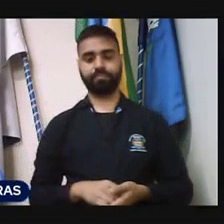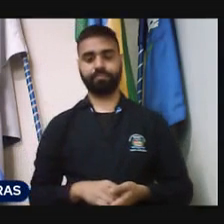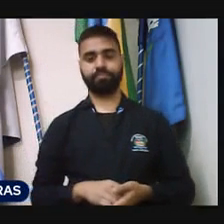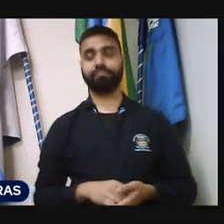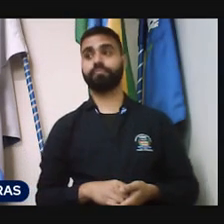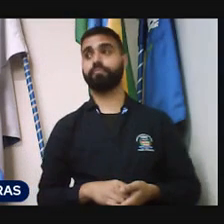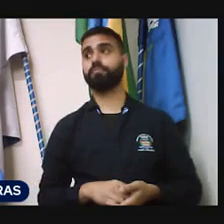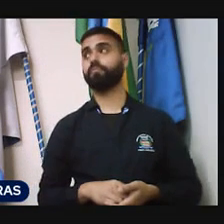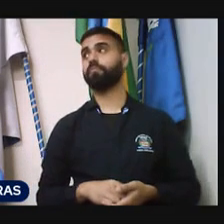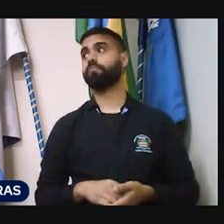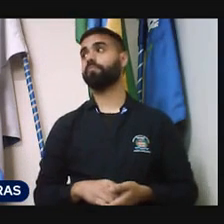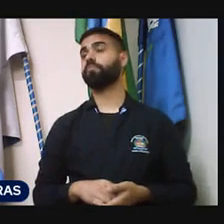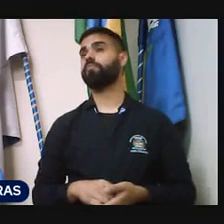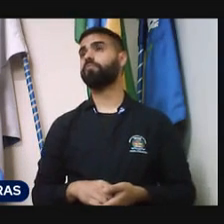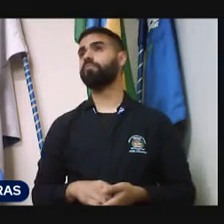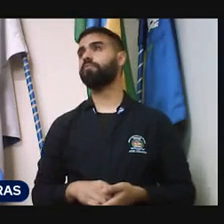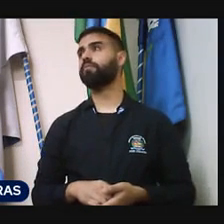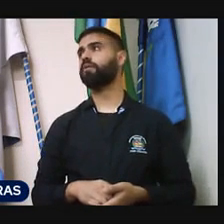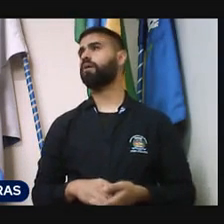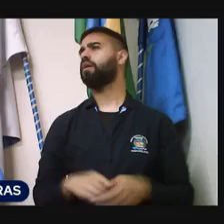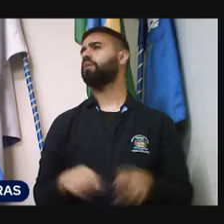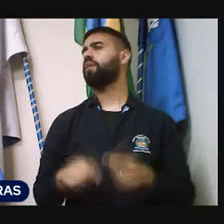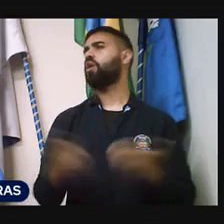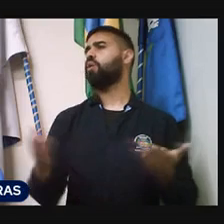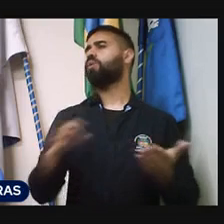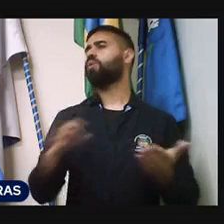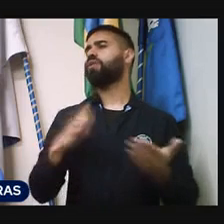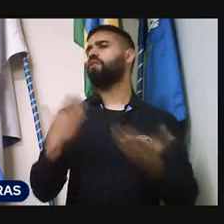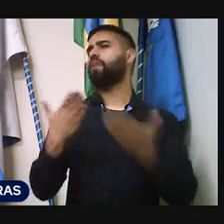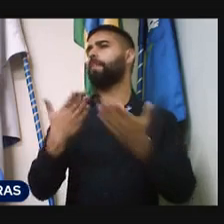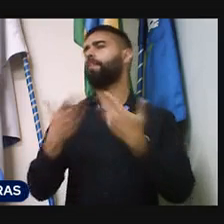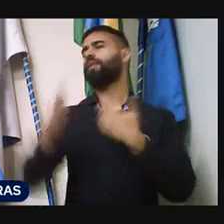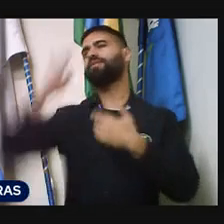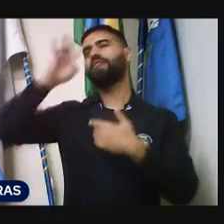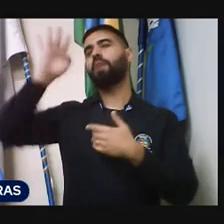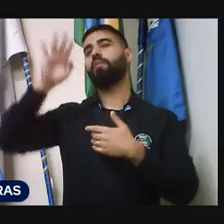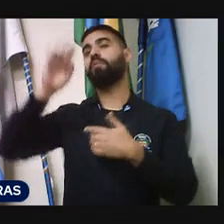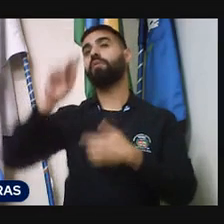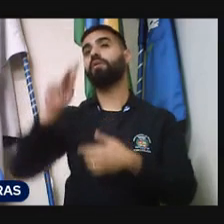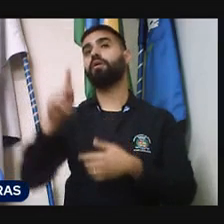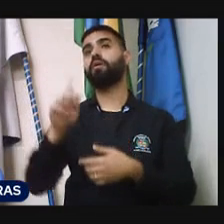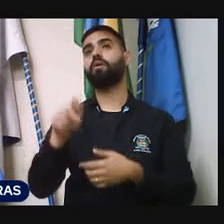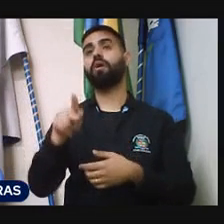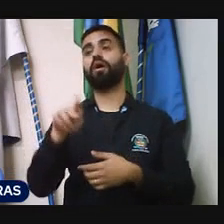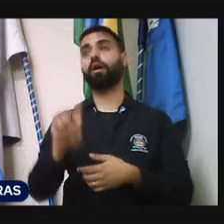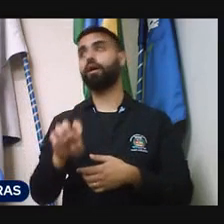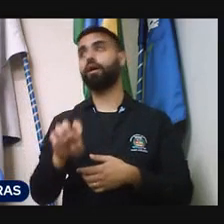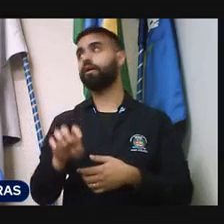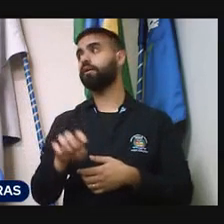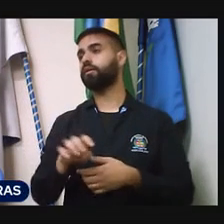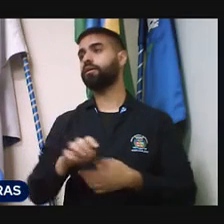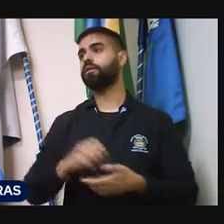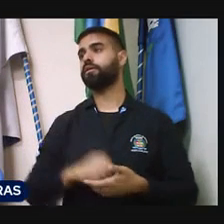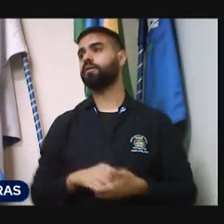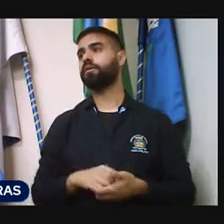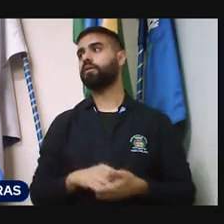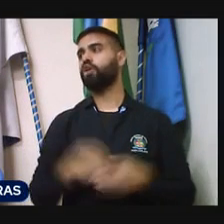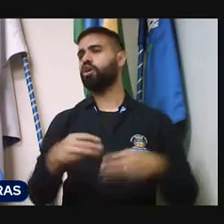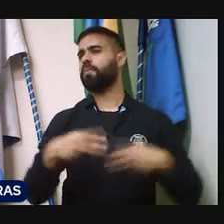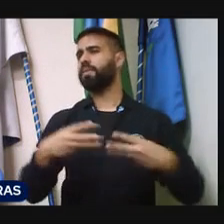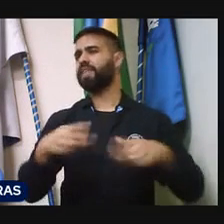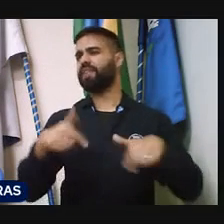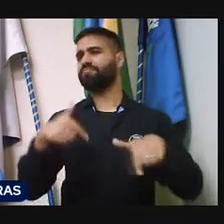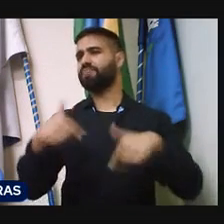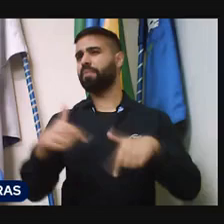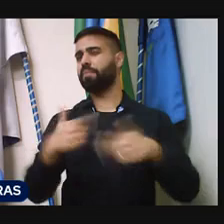a perda que tivemos hoje lembrada muito bem pelo vereador rank do posto avançado do Ministério do Trabalho é muito